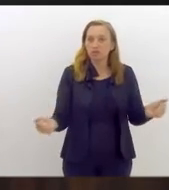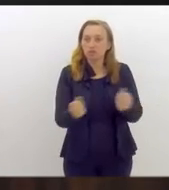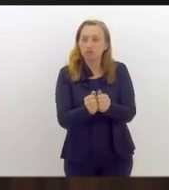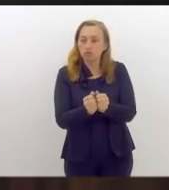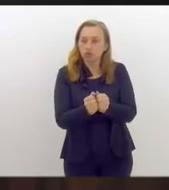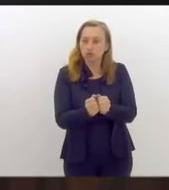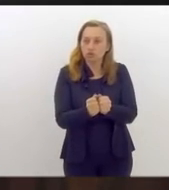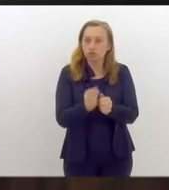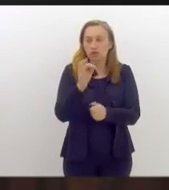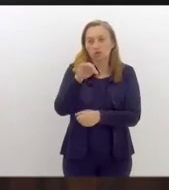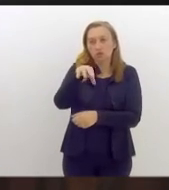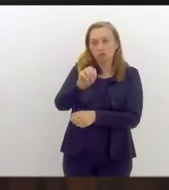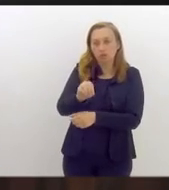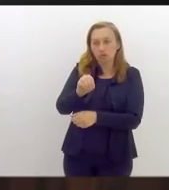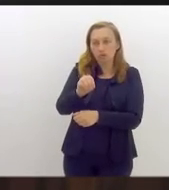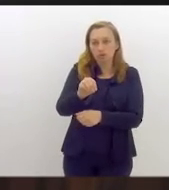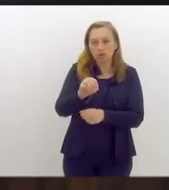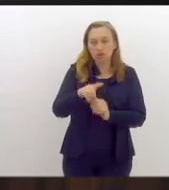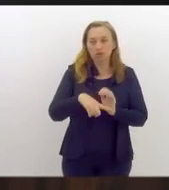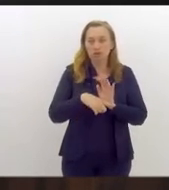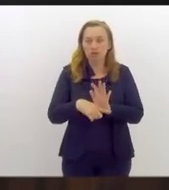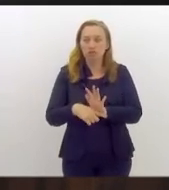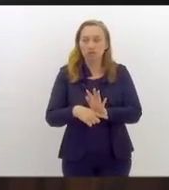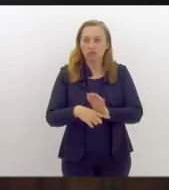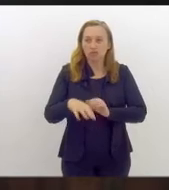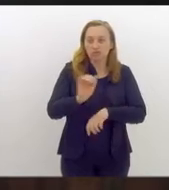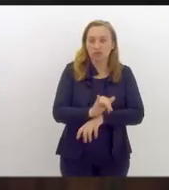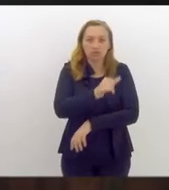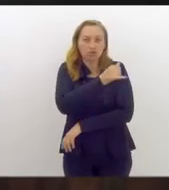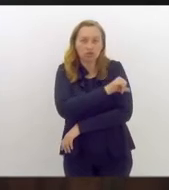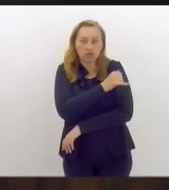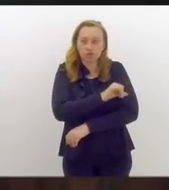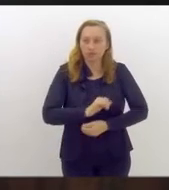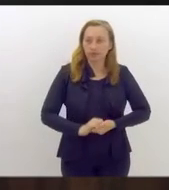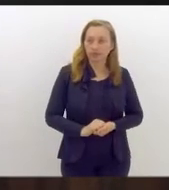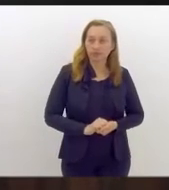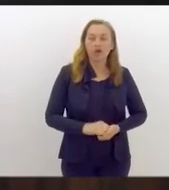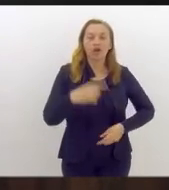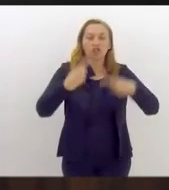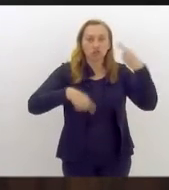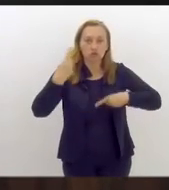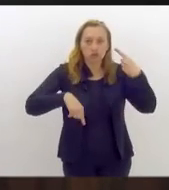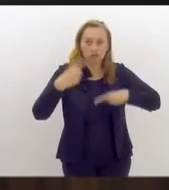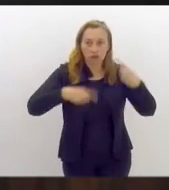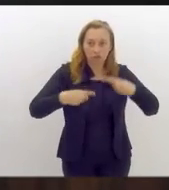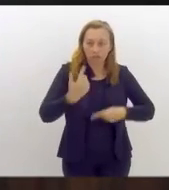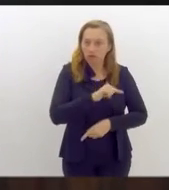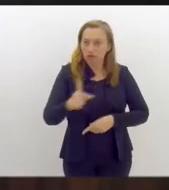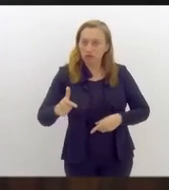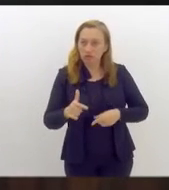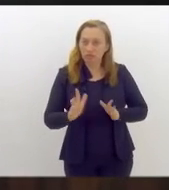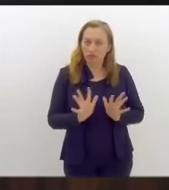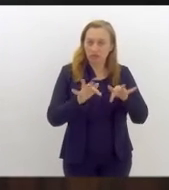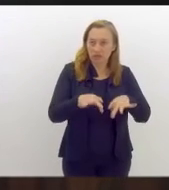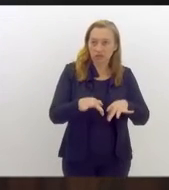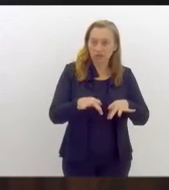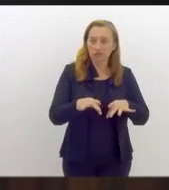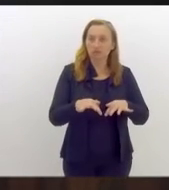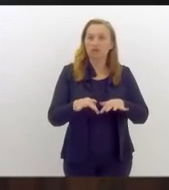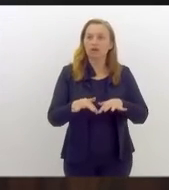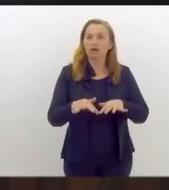postos de atendimento no Estado do Rio de Janeiro. Em discussão, não havendo que querer discutir, encerra a discussão,